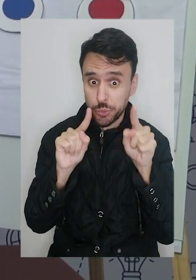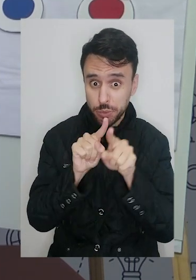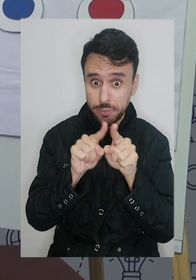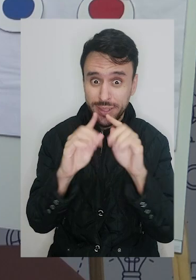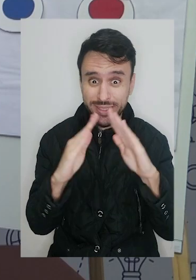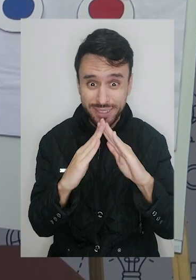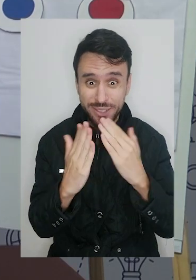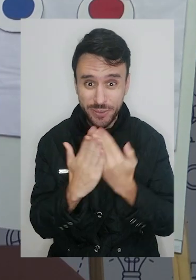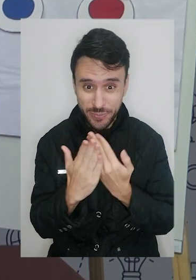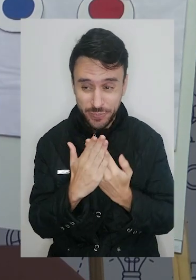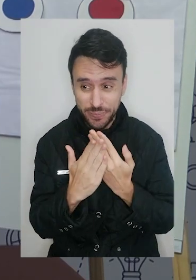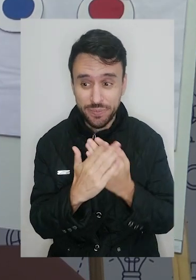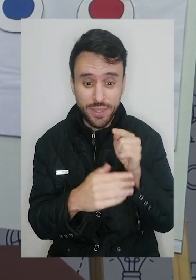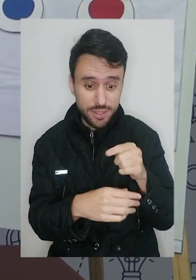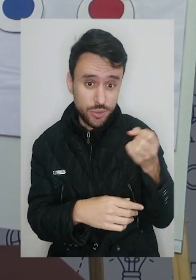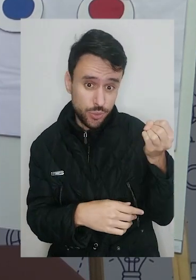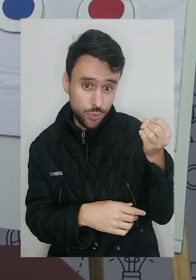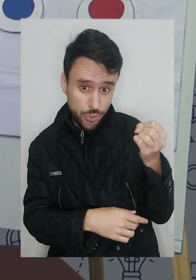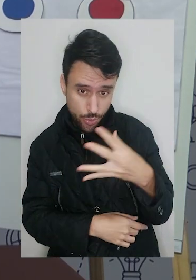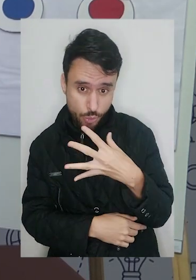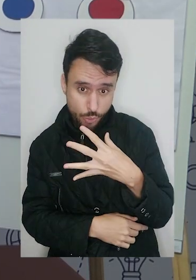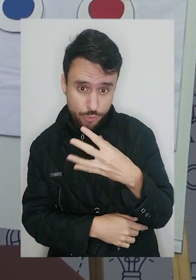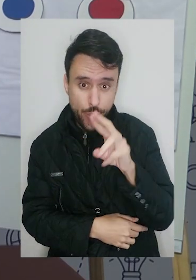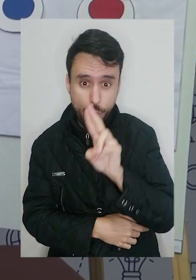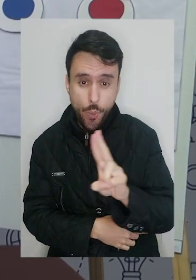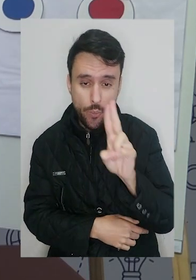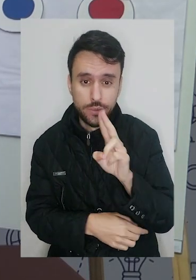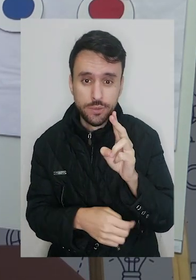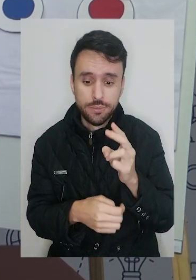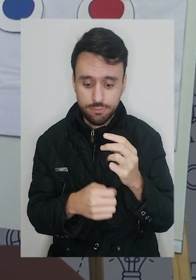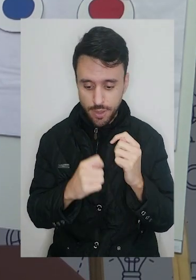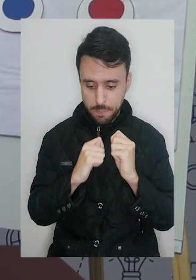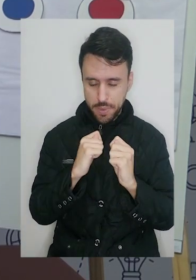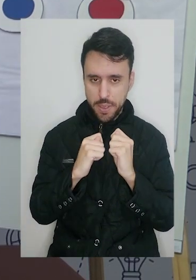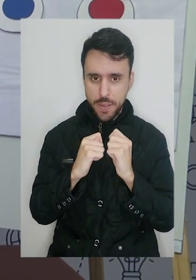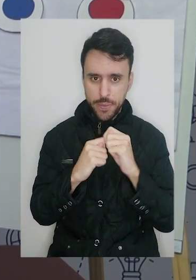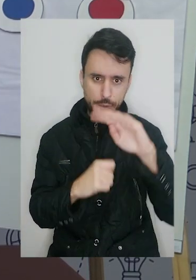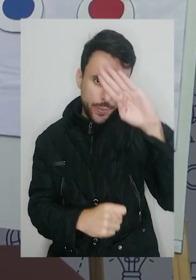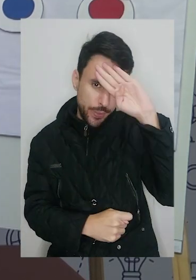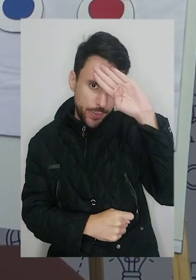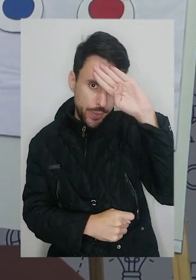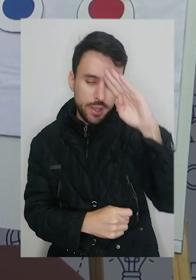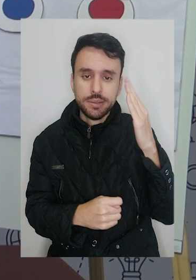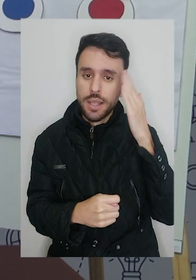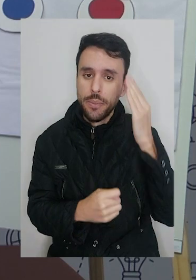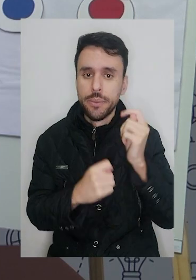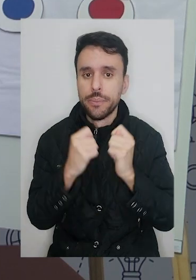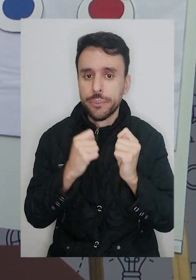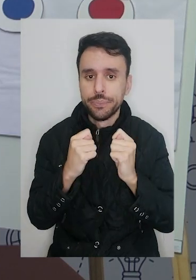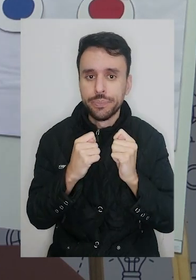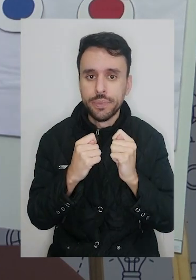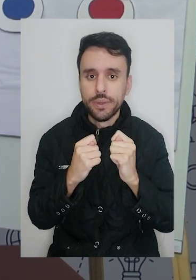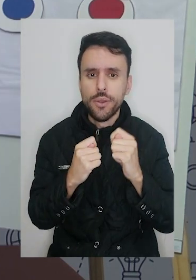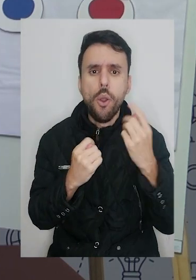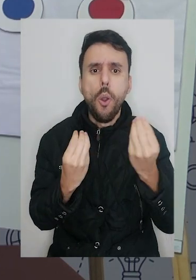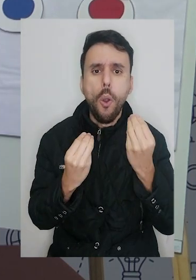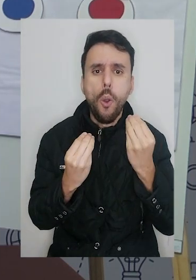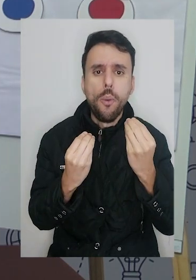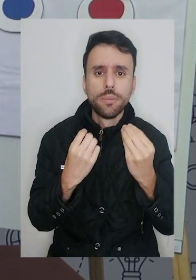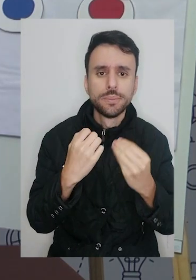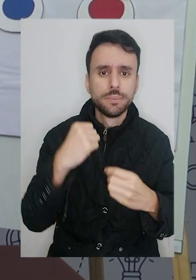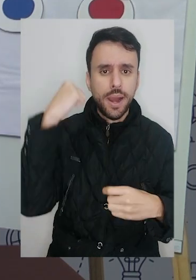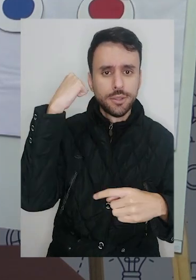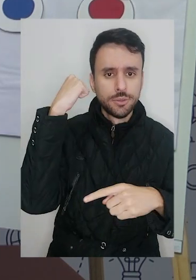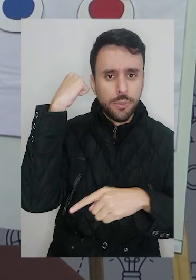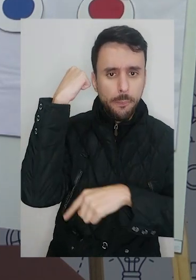Então, esse é um termômetro que nós utilizamos para saber a temperatura do nosso corpo. Nós colocamos embaixo do braço. Então,